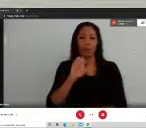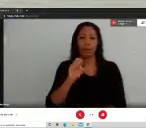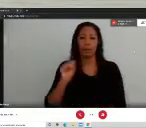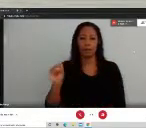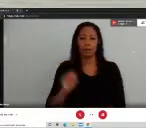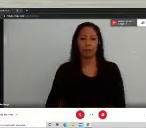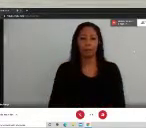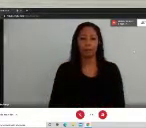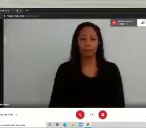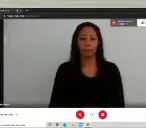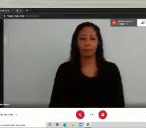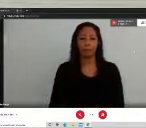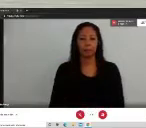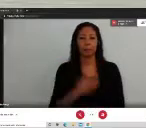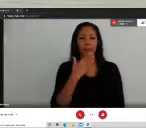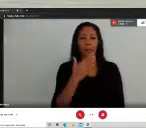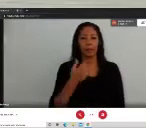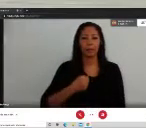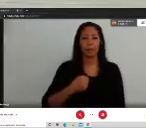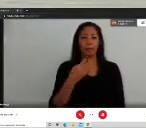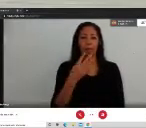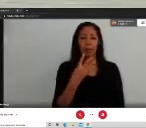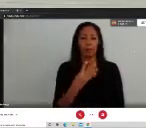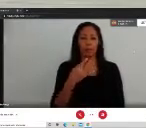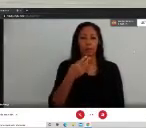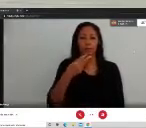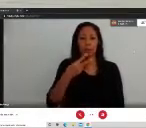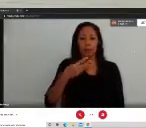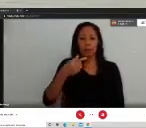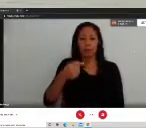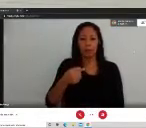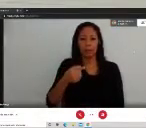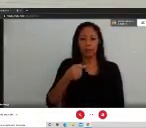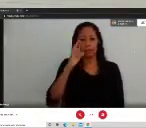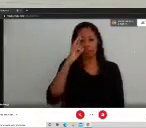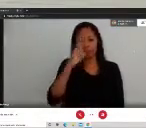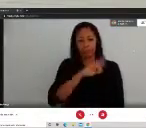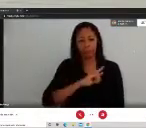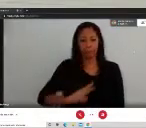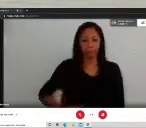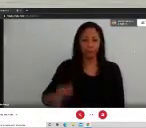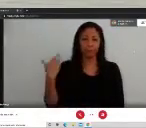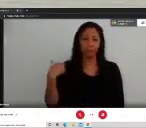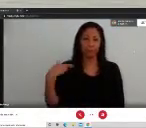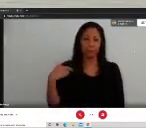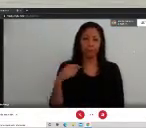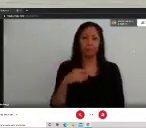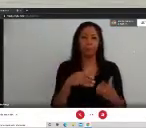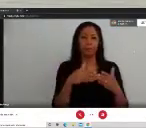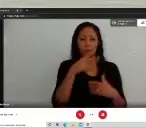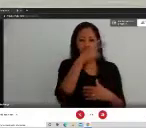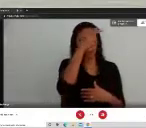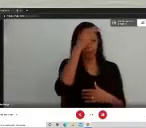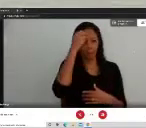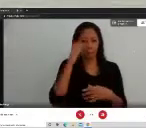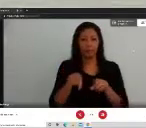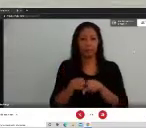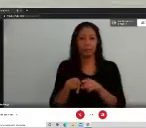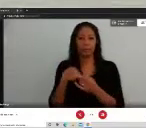Indicação 437, vereadora Ralesse, indica ao chefe do Executivo Municipal, extensiva à Secretaria Municipal de Esporte e Lazer,